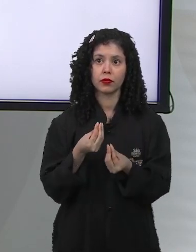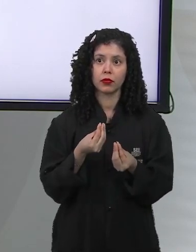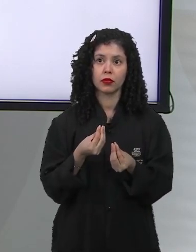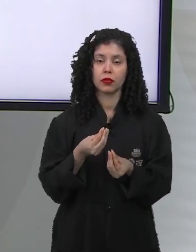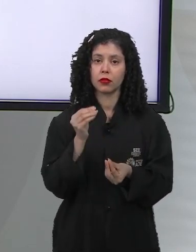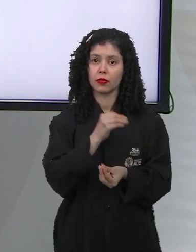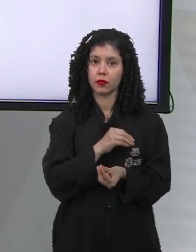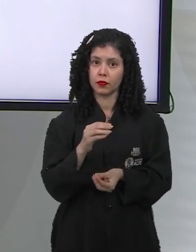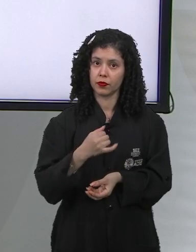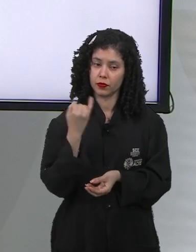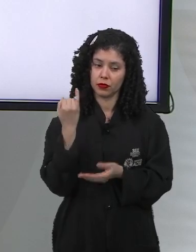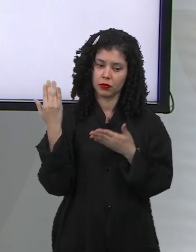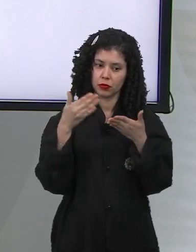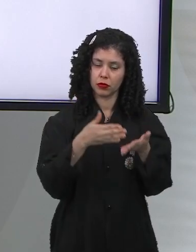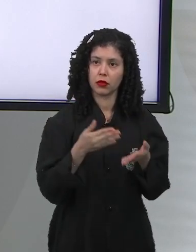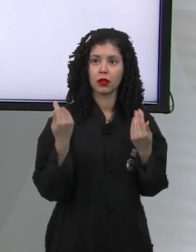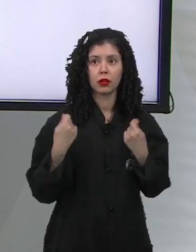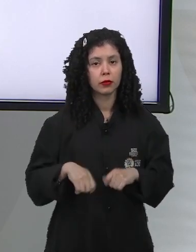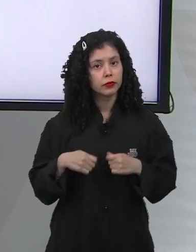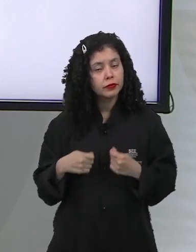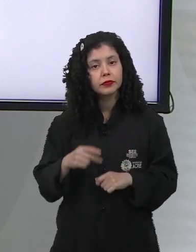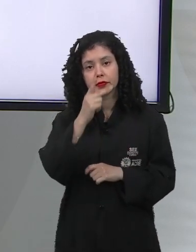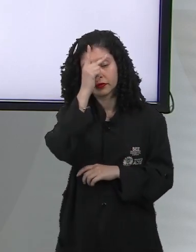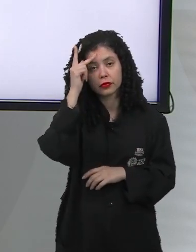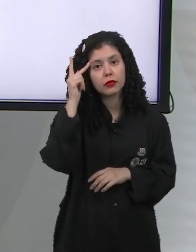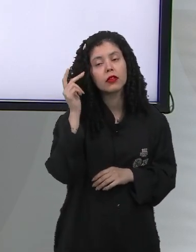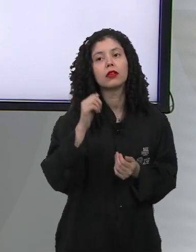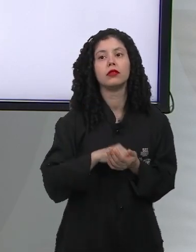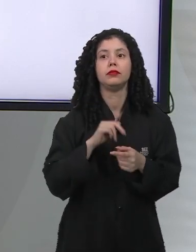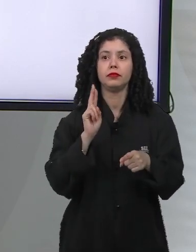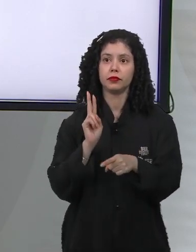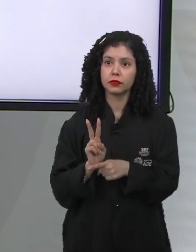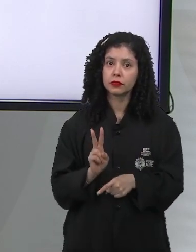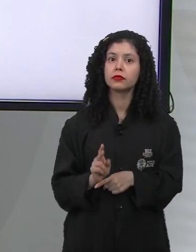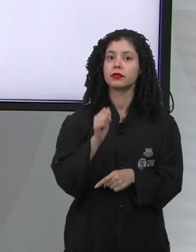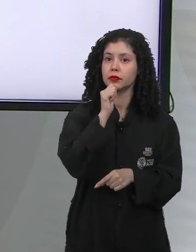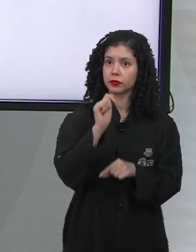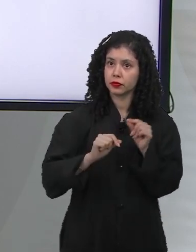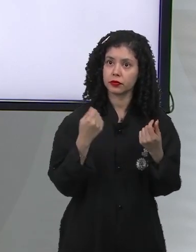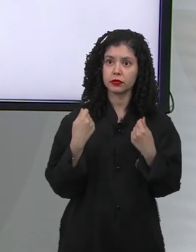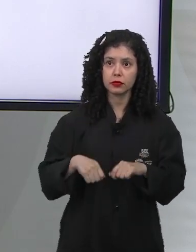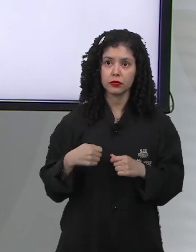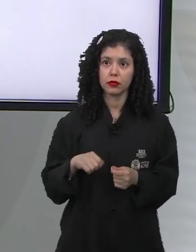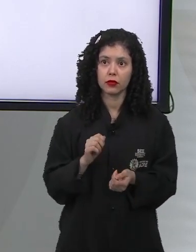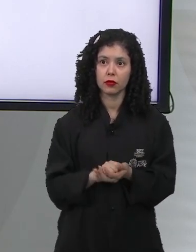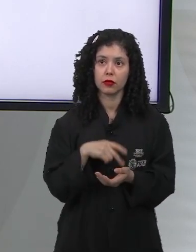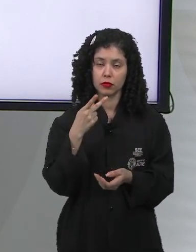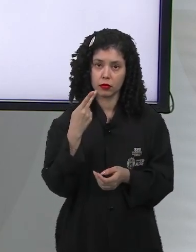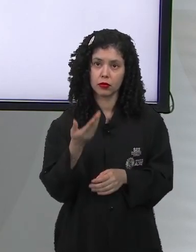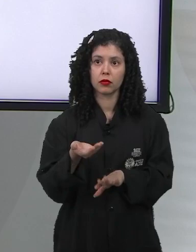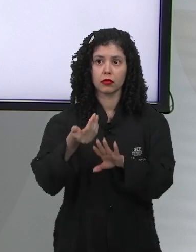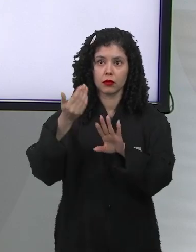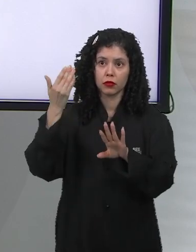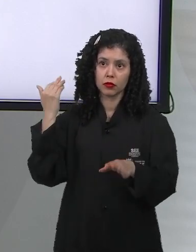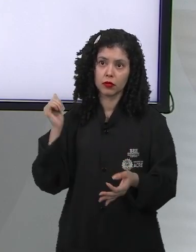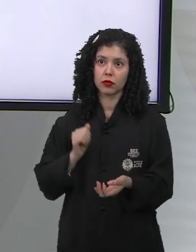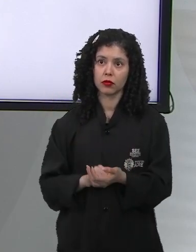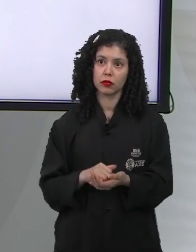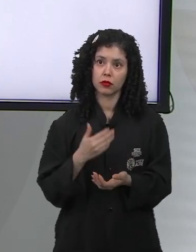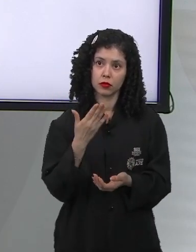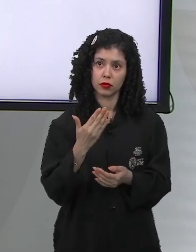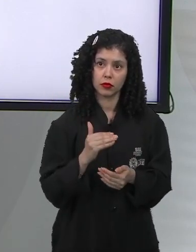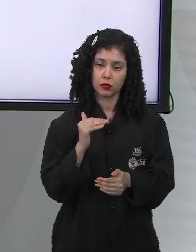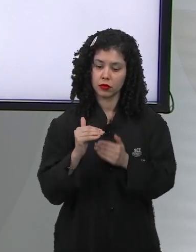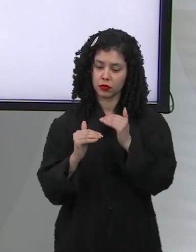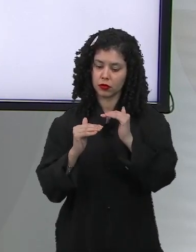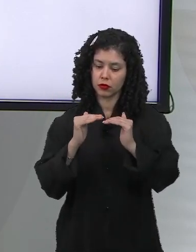de renda principal. As pessoas que recebem essa ajuda são exatamente para, como eu falei anteriormente para vocês, para